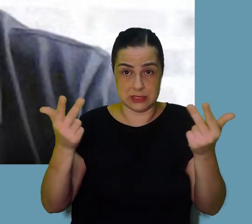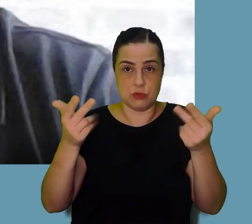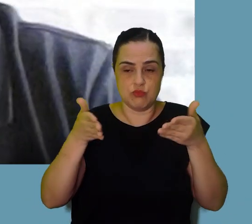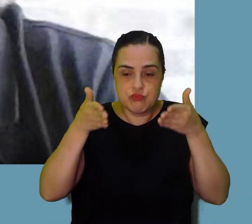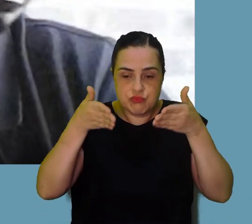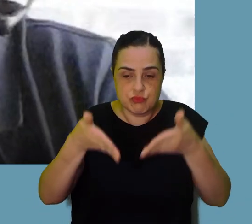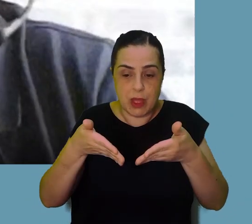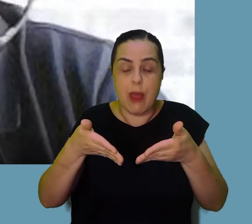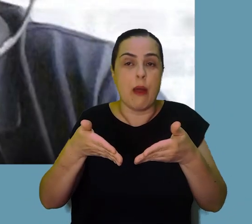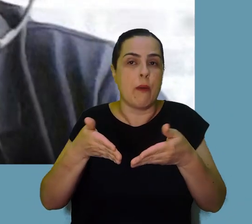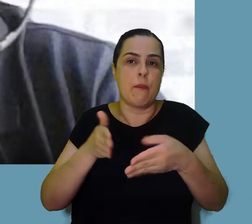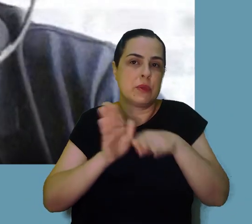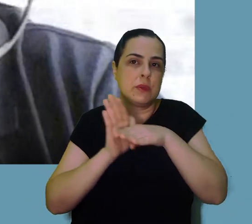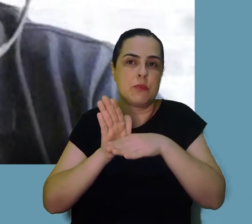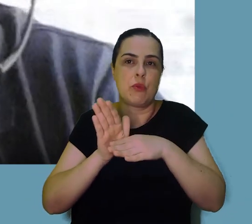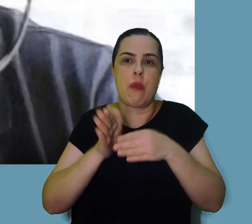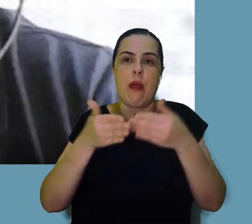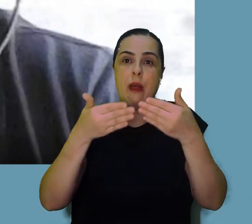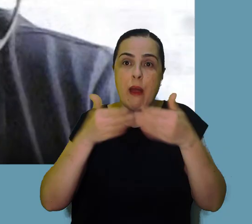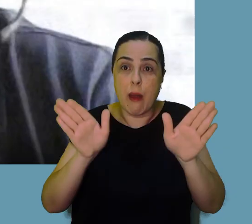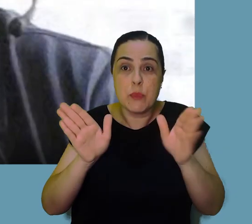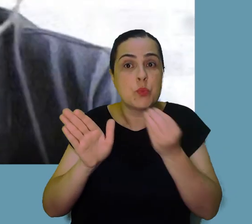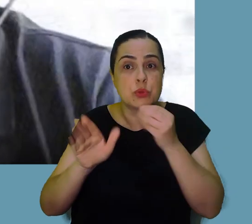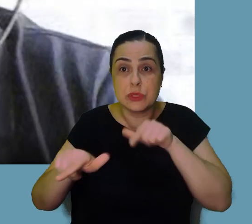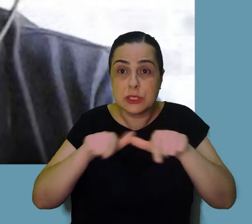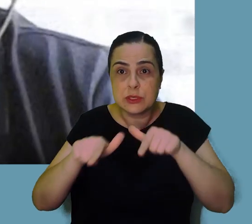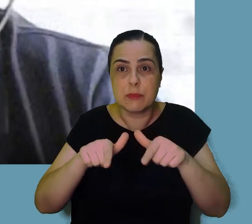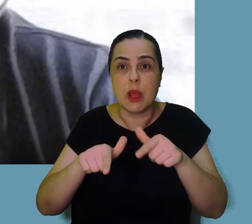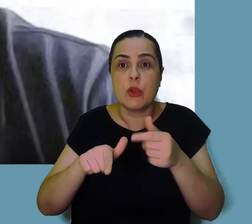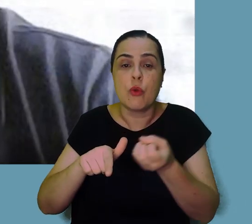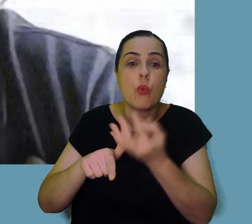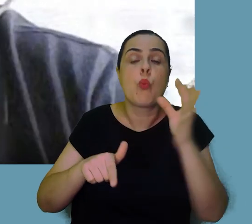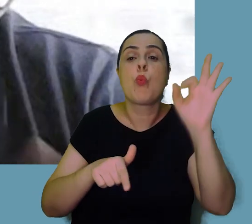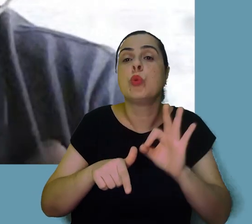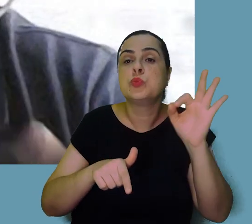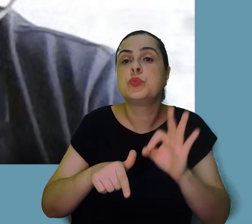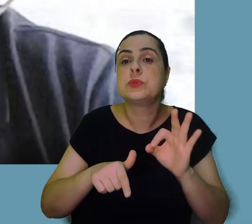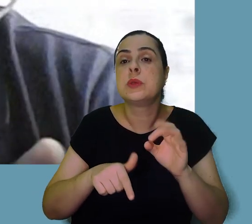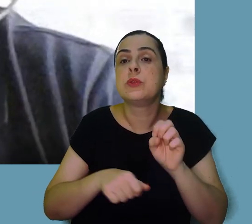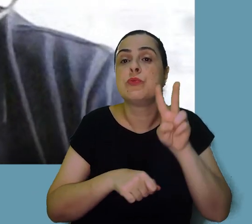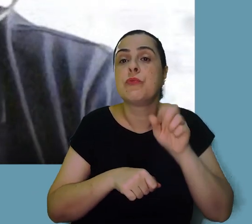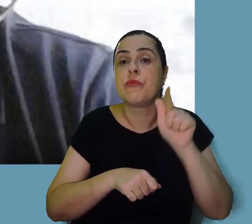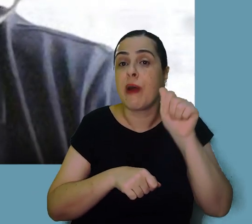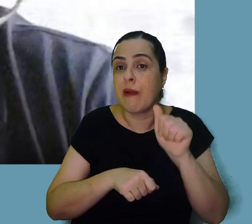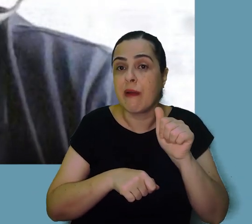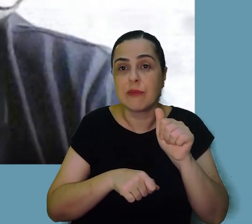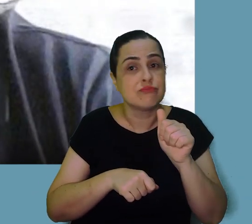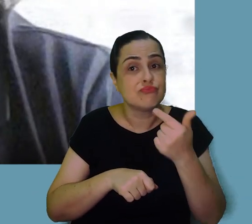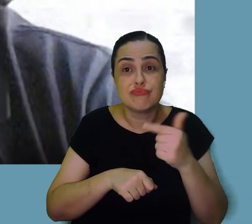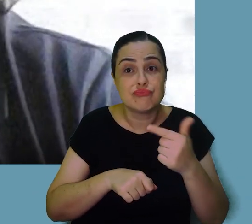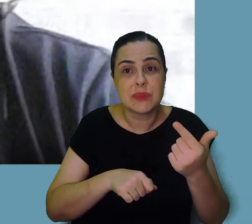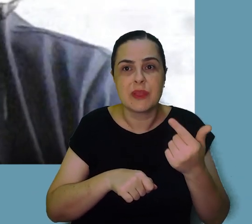quantos % daqueles jovens serão aproveitados, por exemplo. A gente não vê. Então, você entende que com isso você não tem